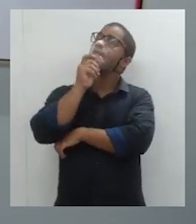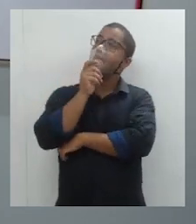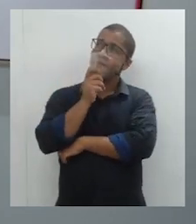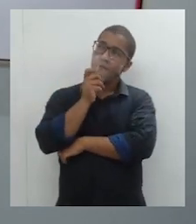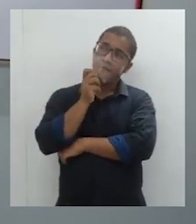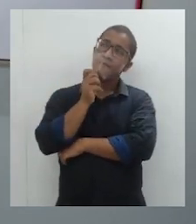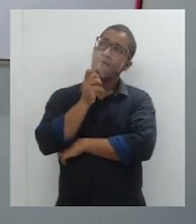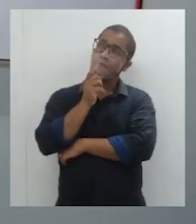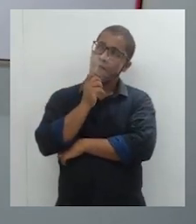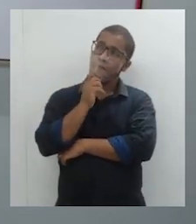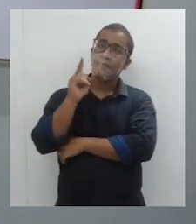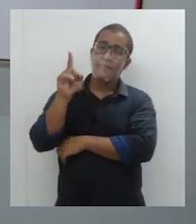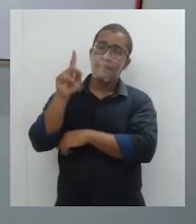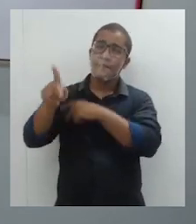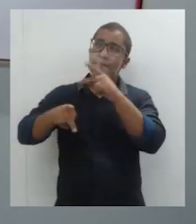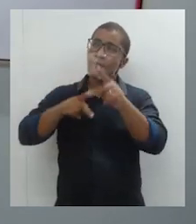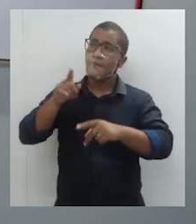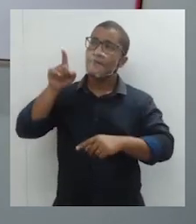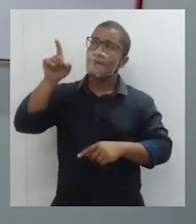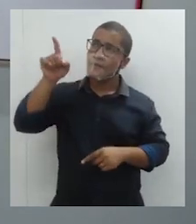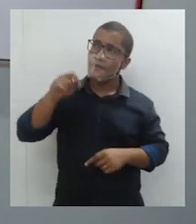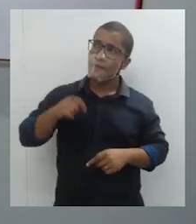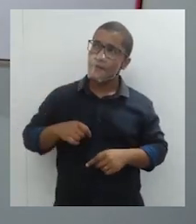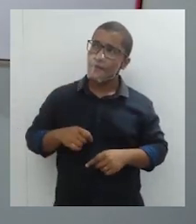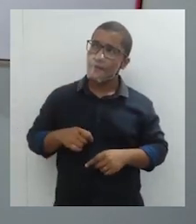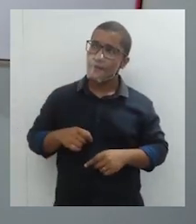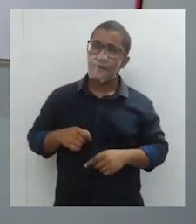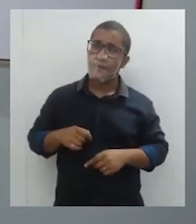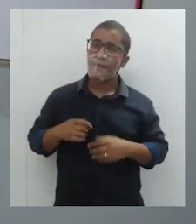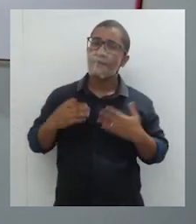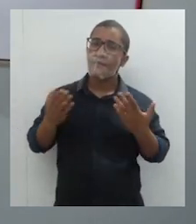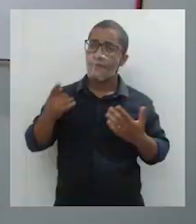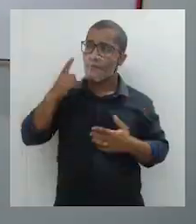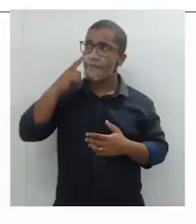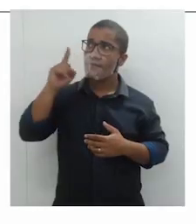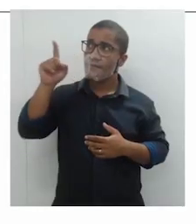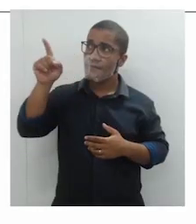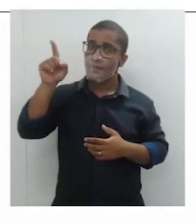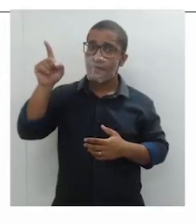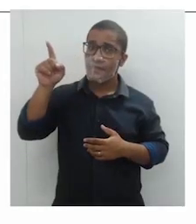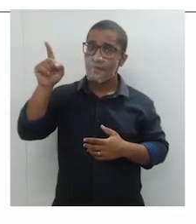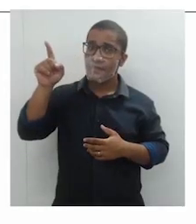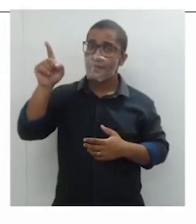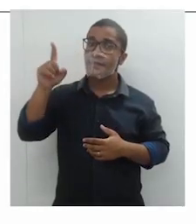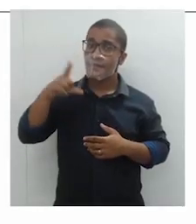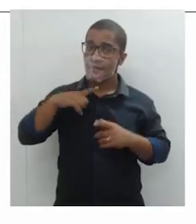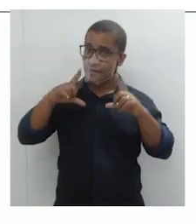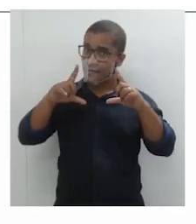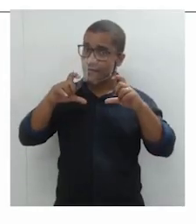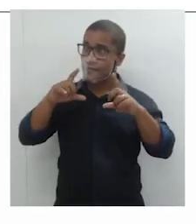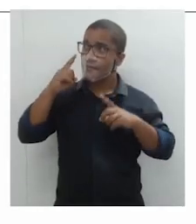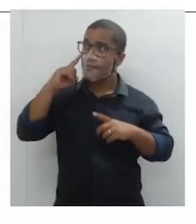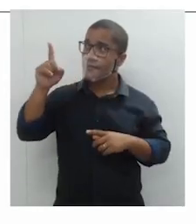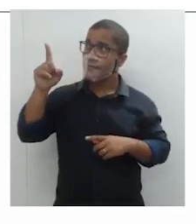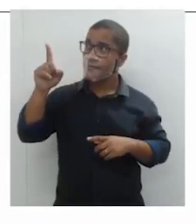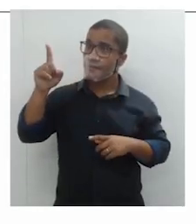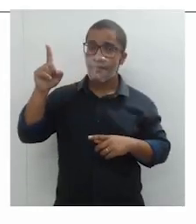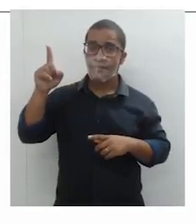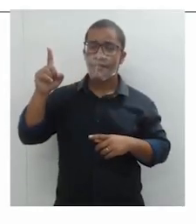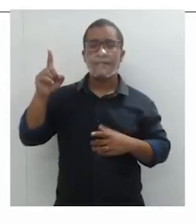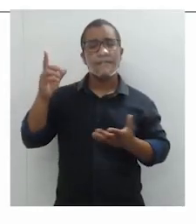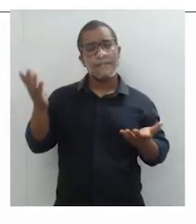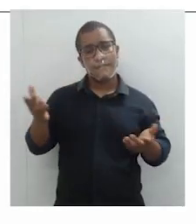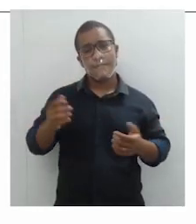esse povo essa dignidade na tela aqui nós temos o que uma fotografia uma